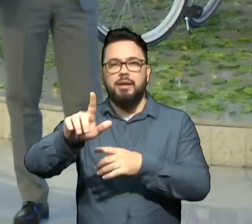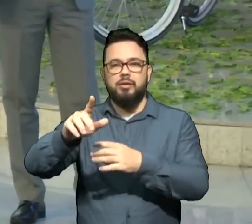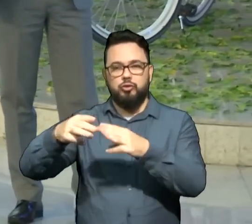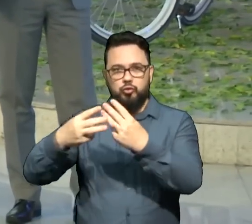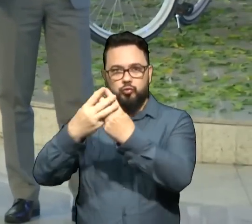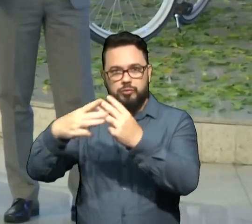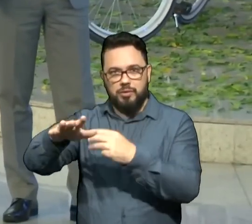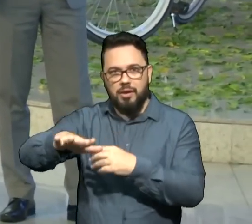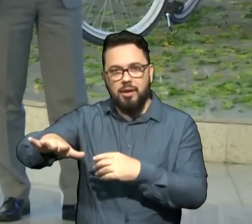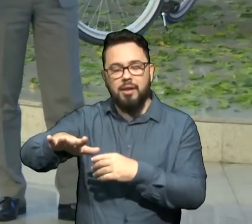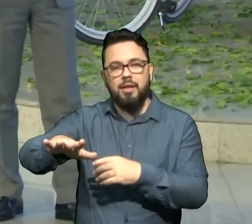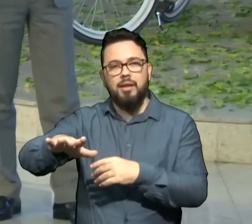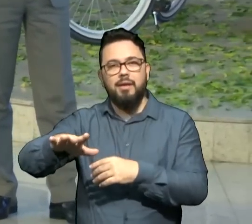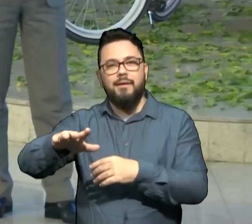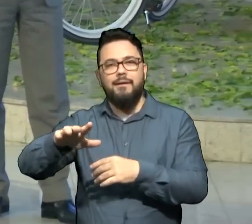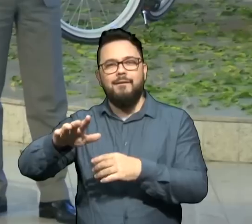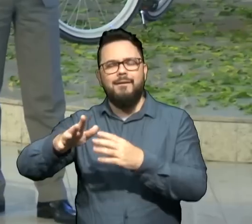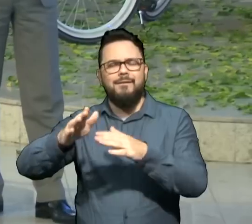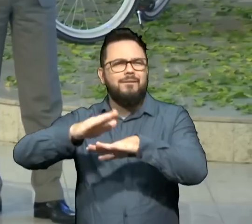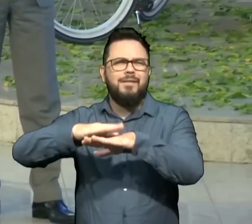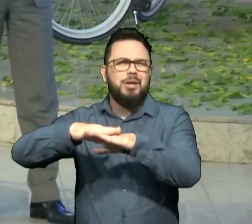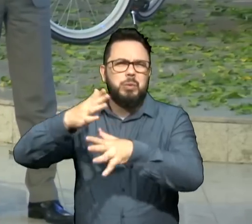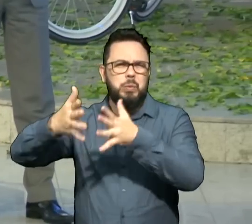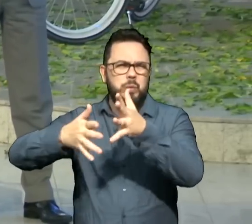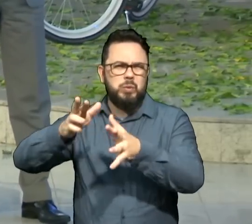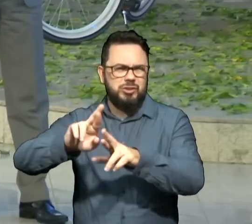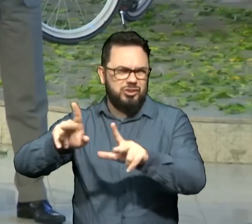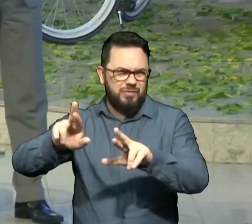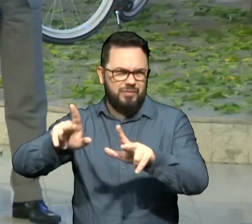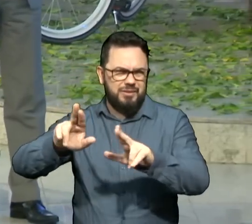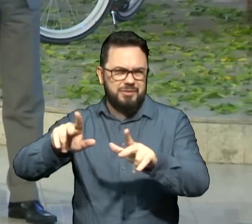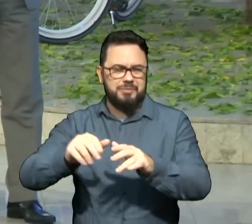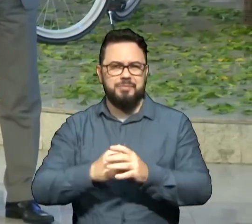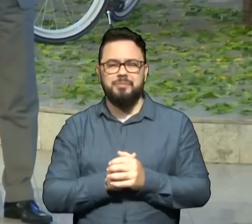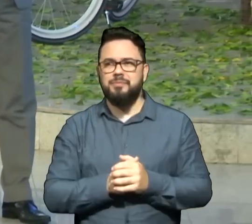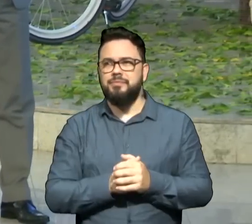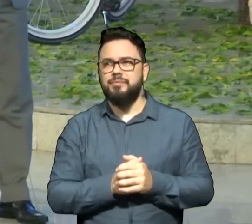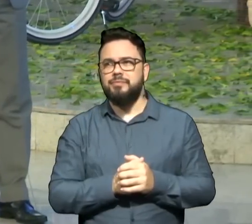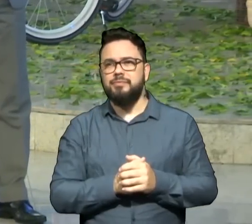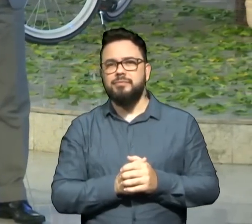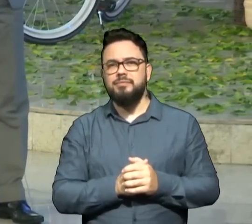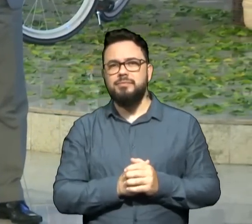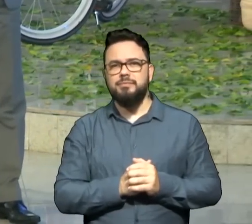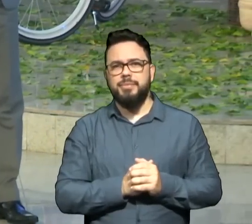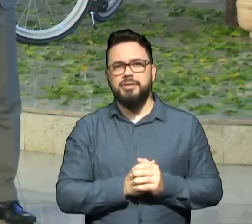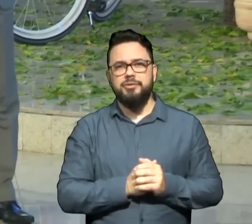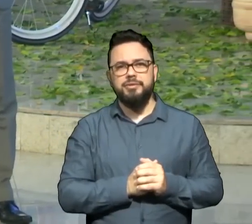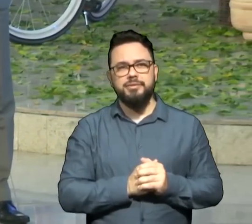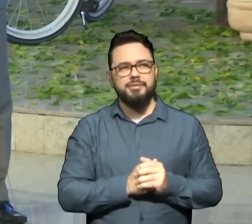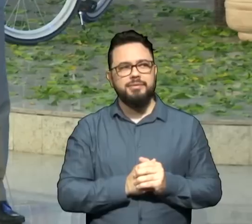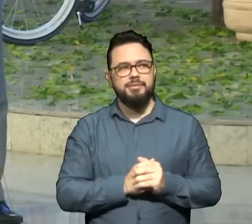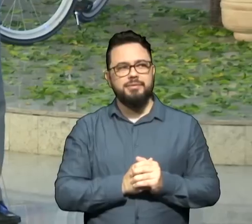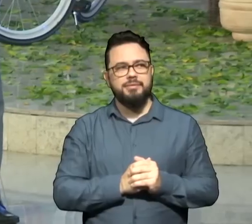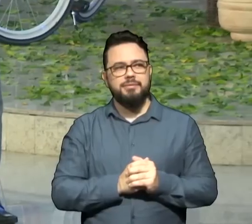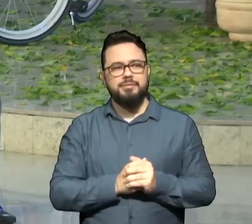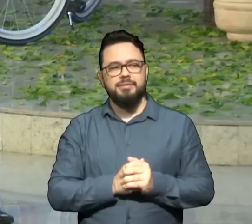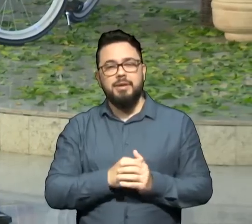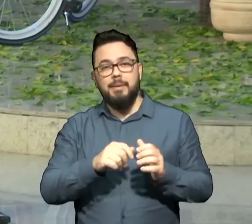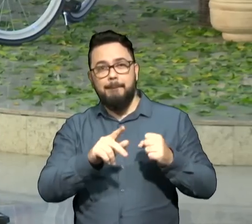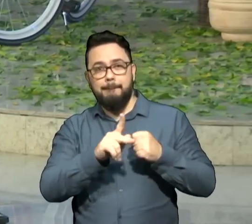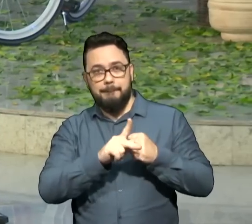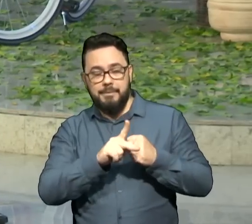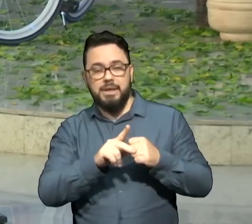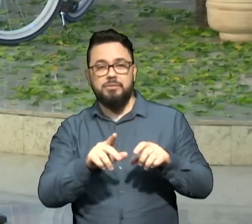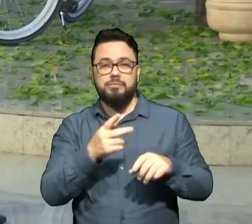tanto é que certa feita quando Jesus estava sendo julgado Pedro foi reconhecido por uma das das empregadas ali na casa do Sumo